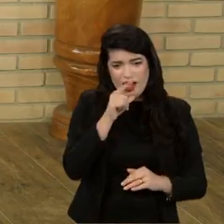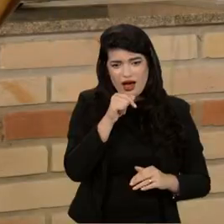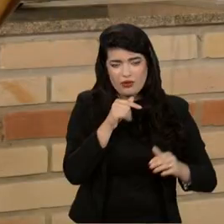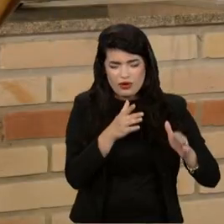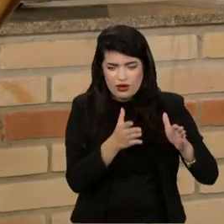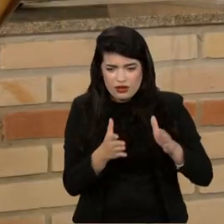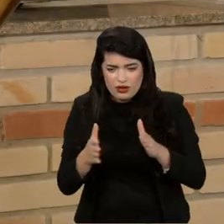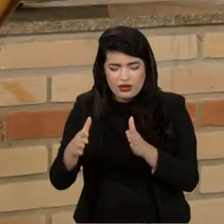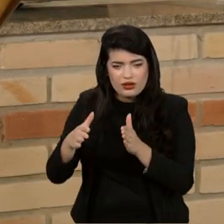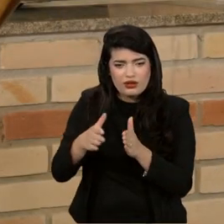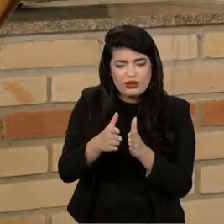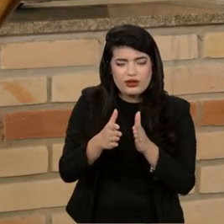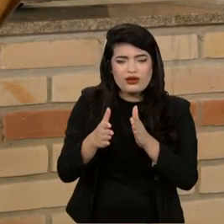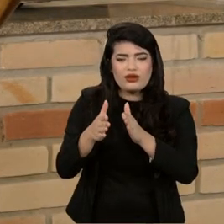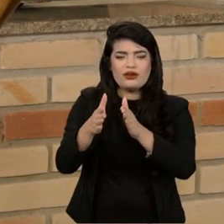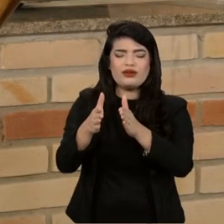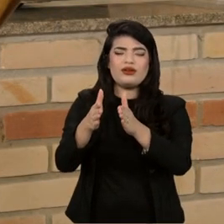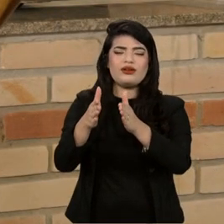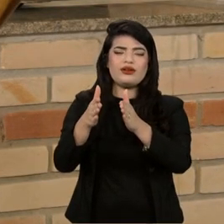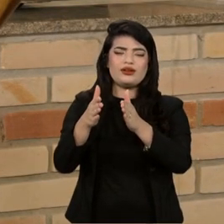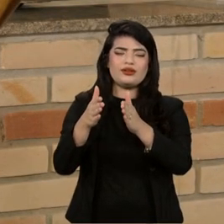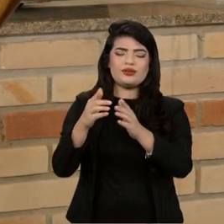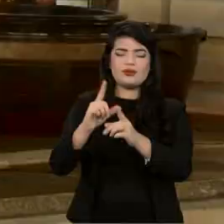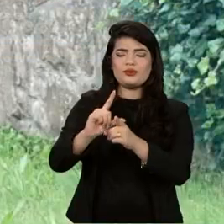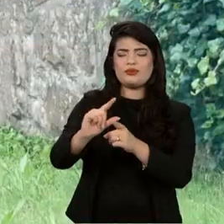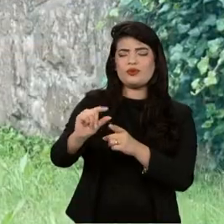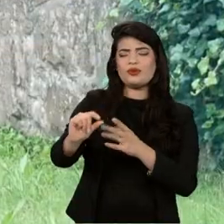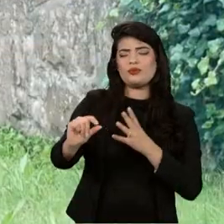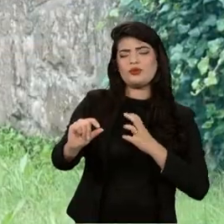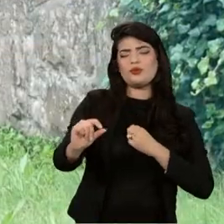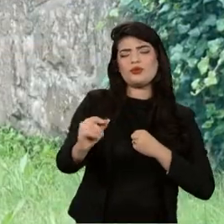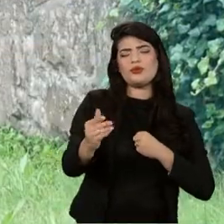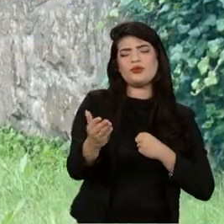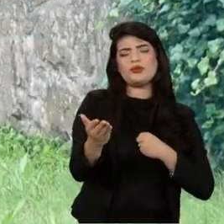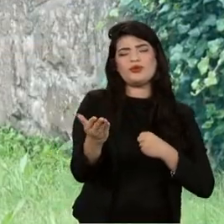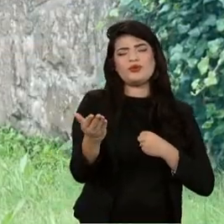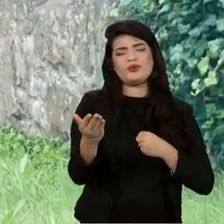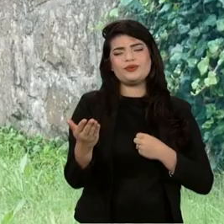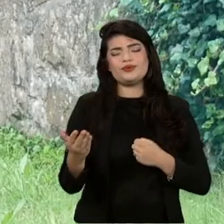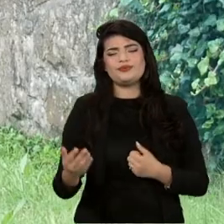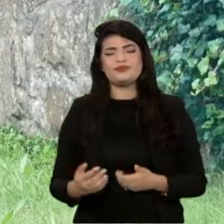tão serenas, vai levando meu amor.